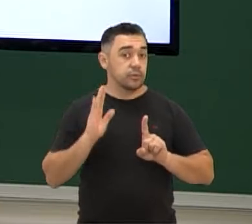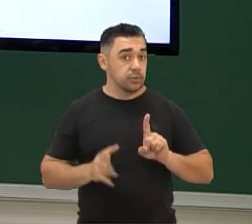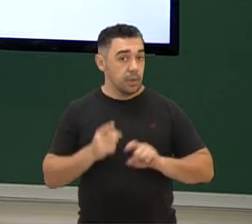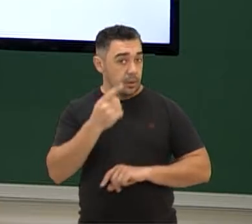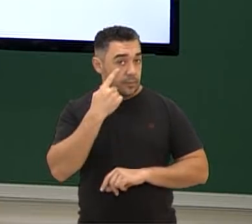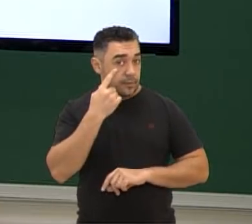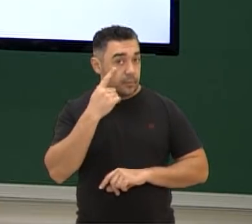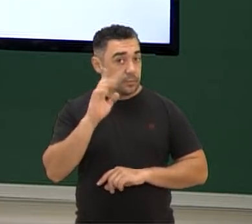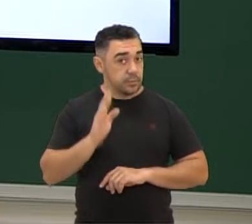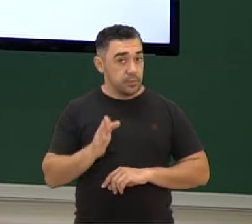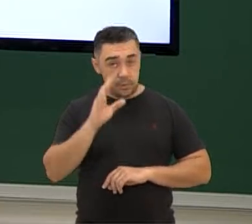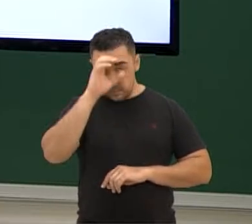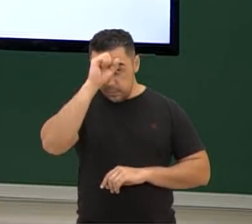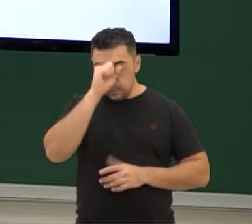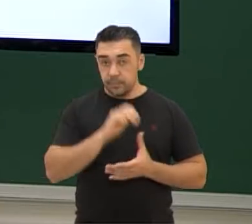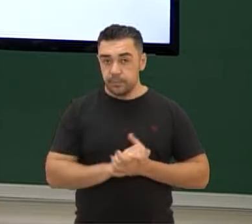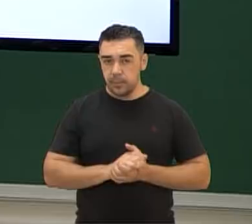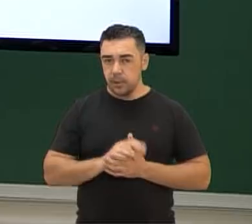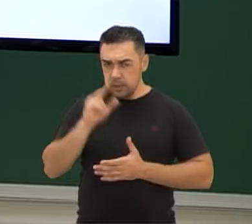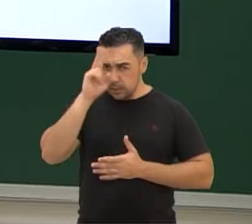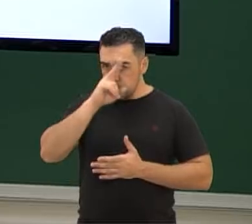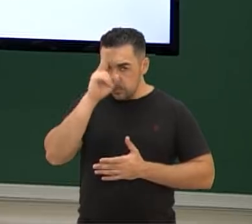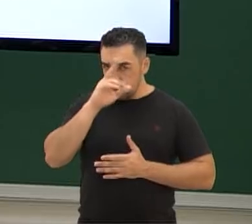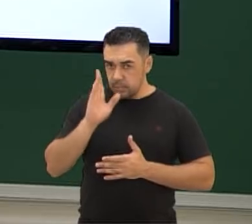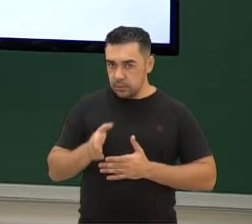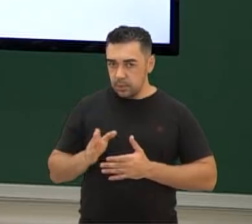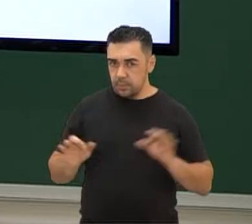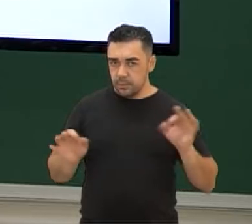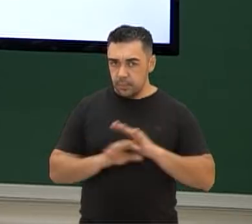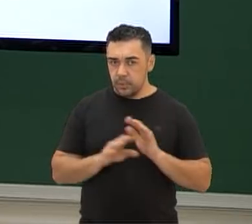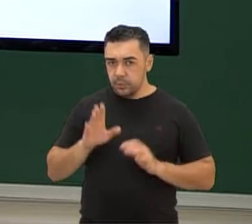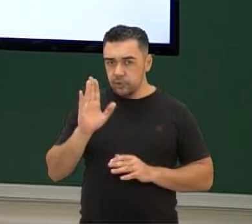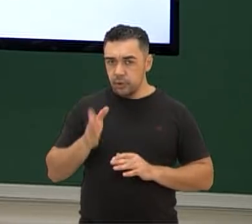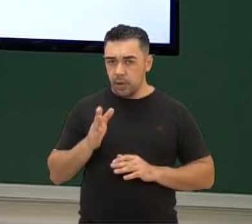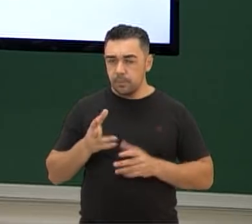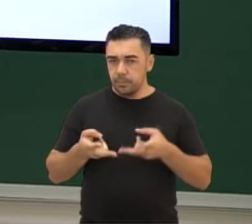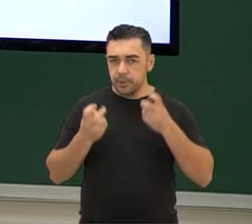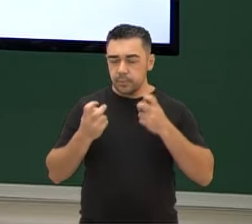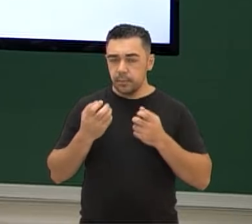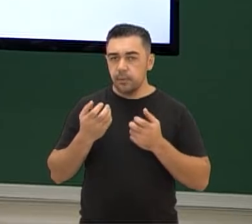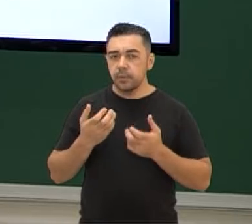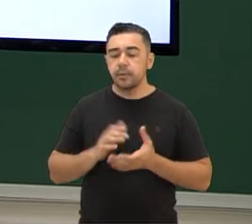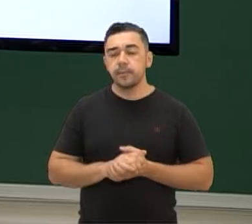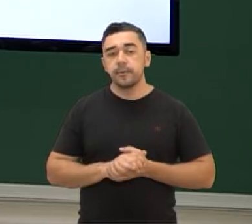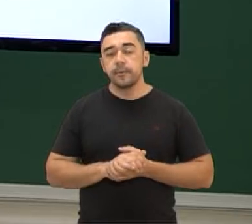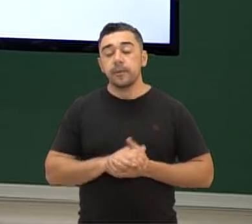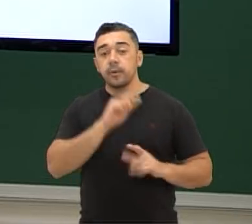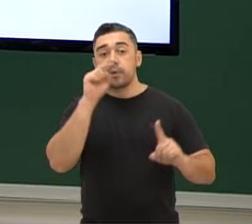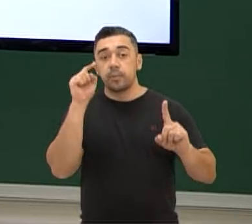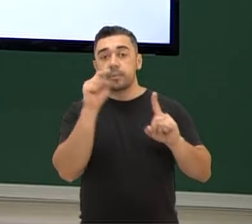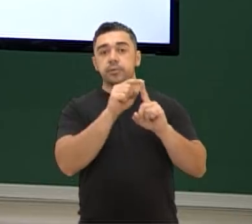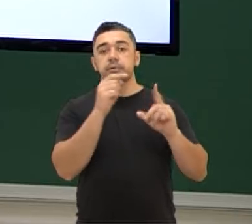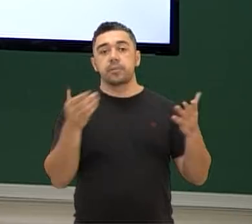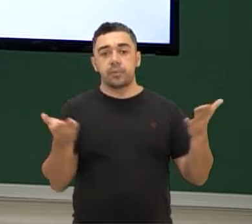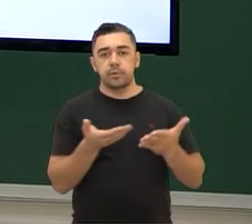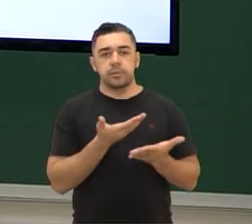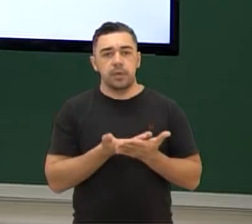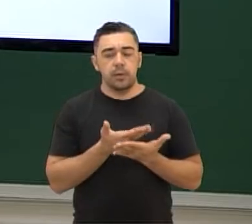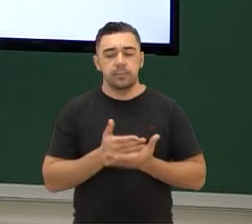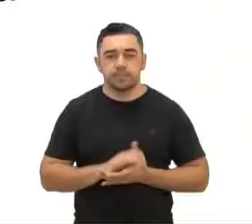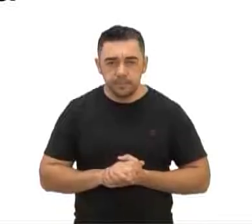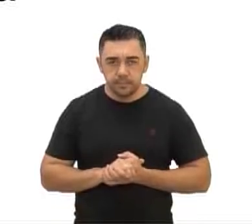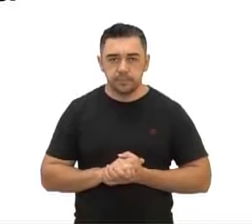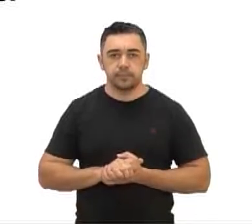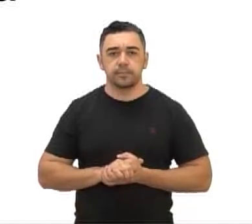aulas, relembrando. Lembrou? Pegou toda a ideia da aula? Então, objetivos para a nossa aula de